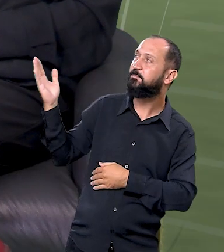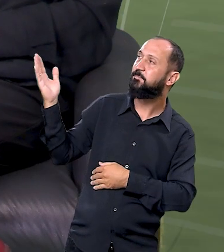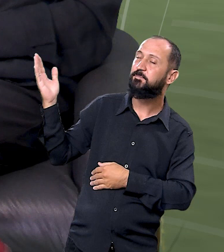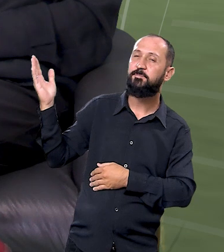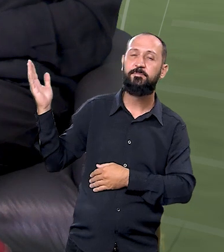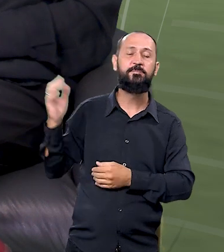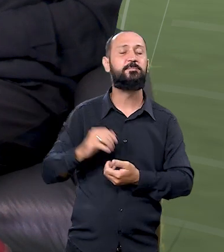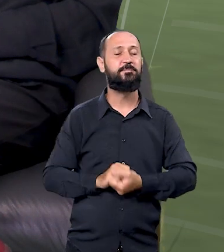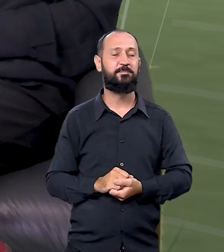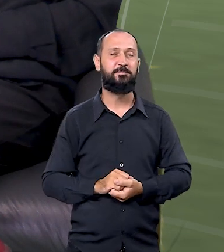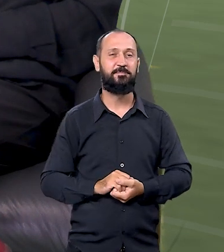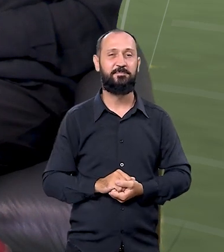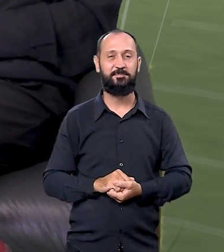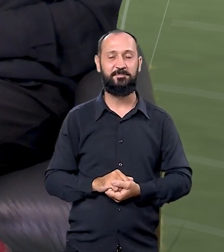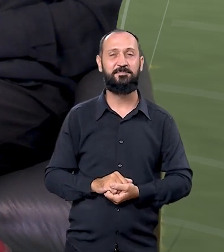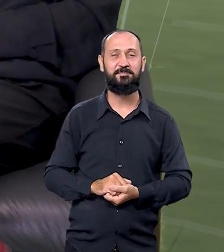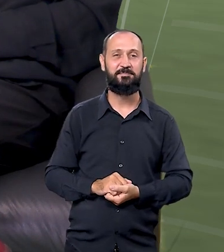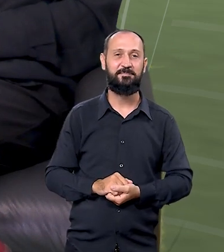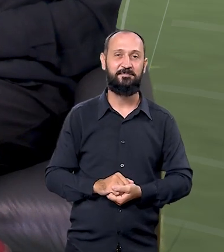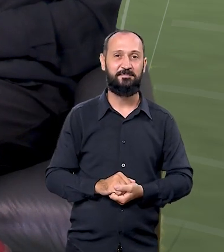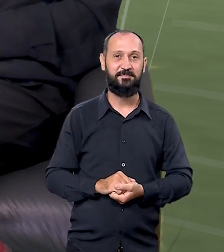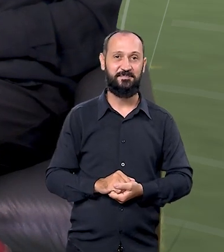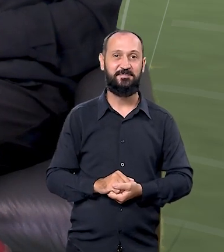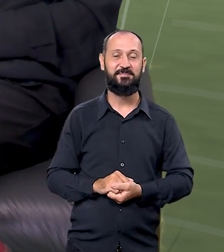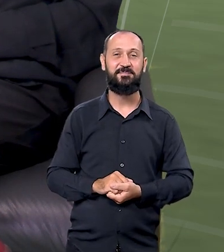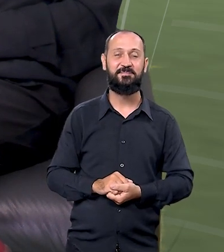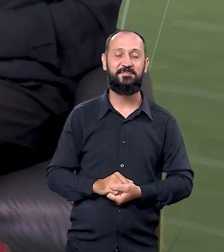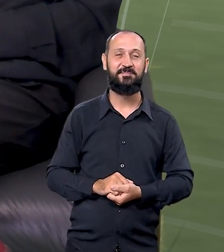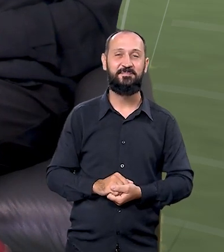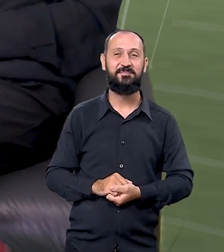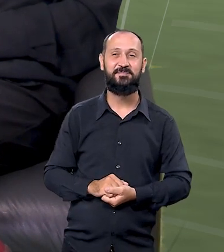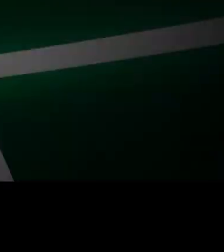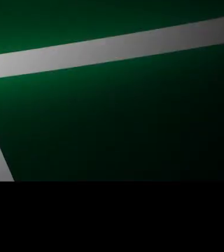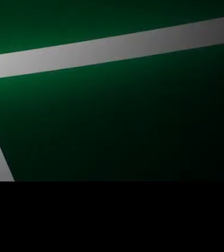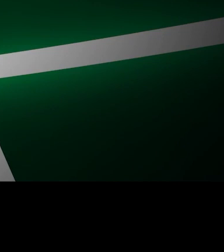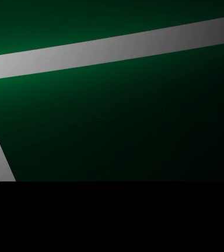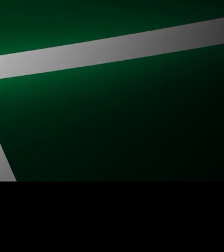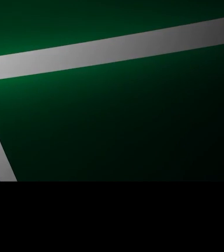site www.naosecale.ms.gov.br.